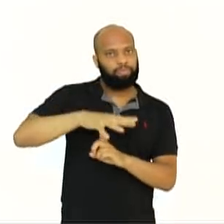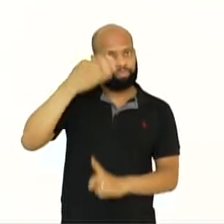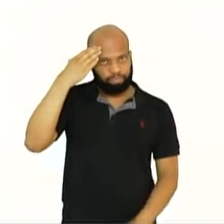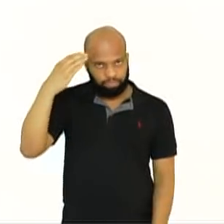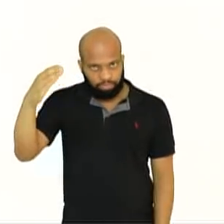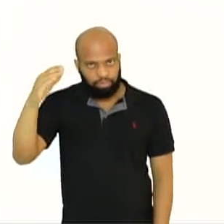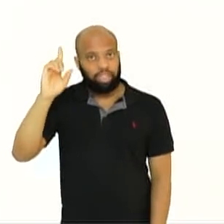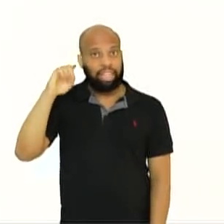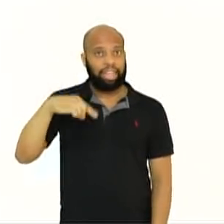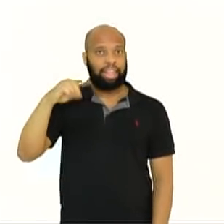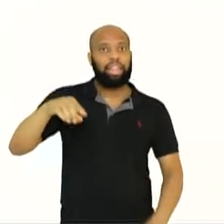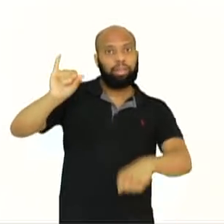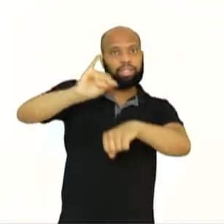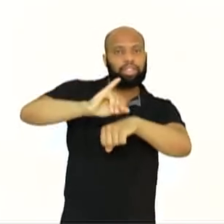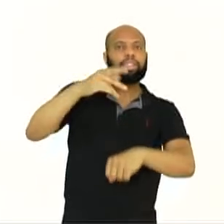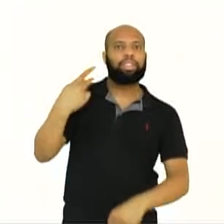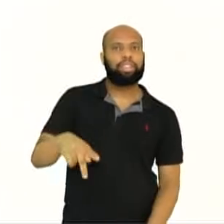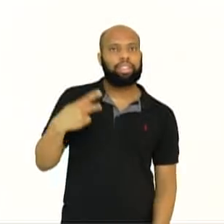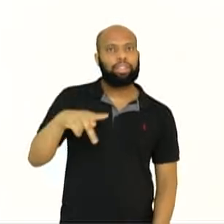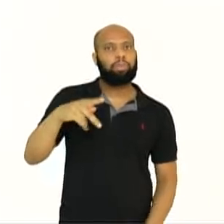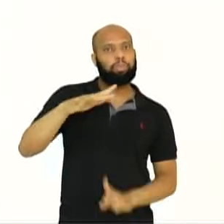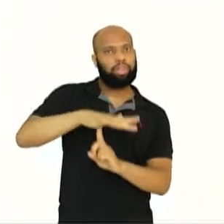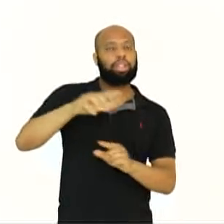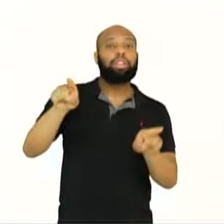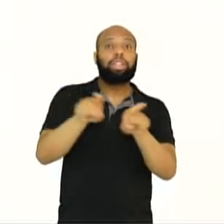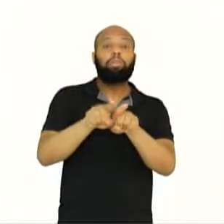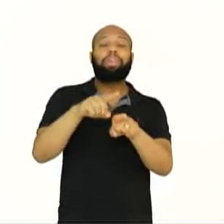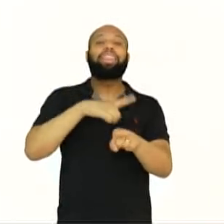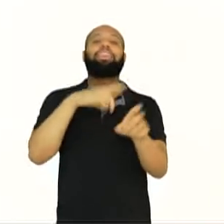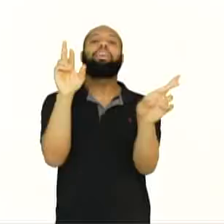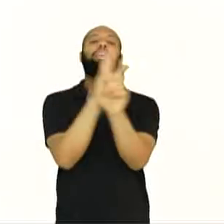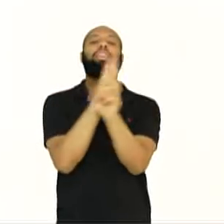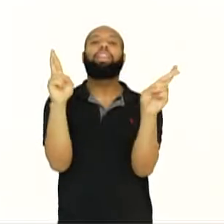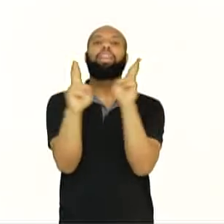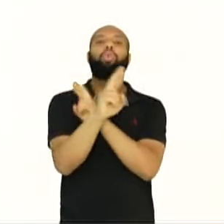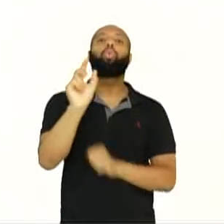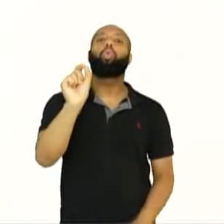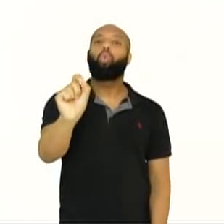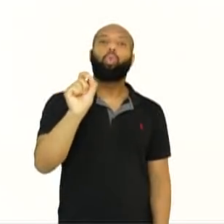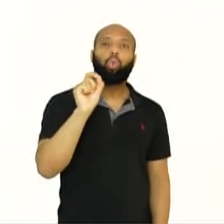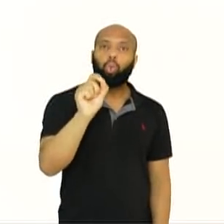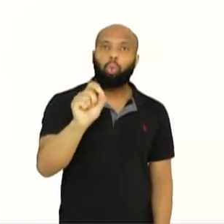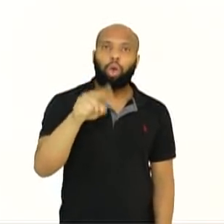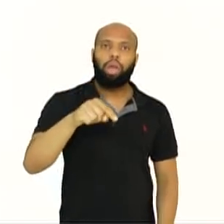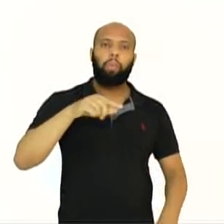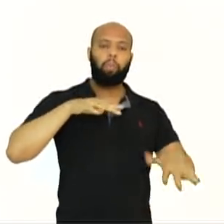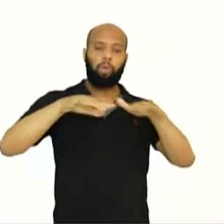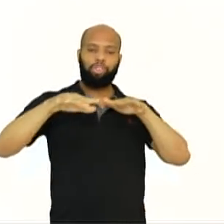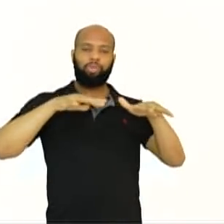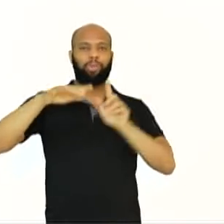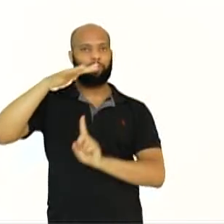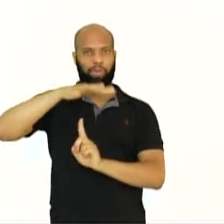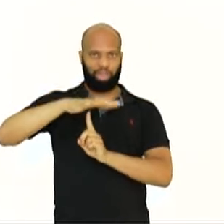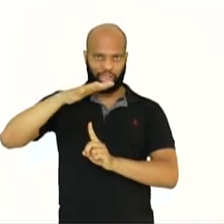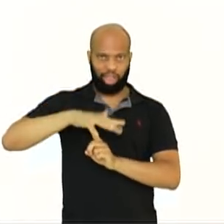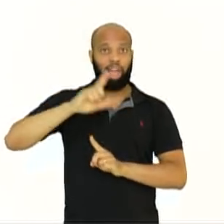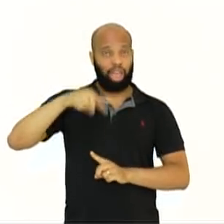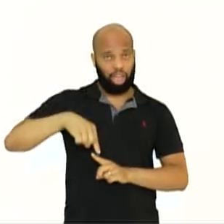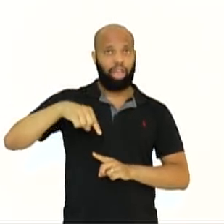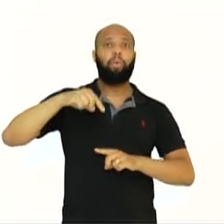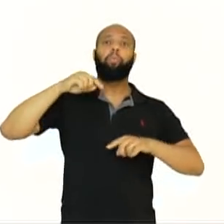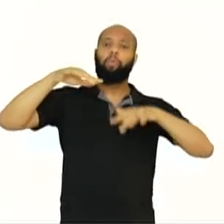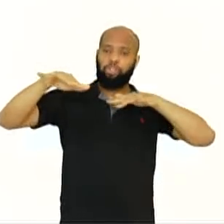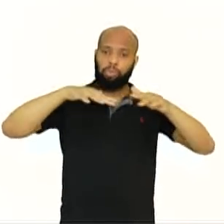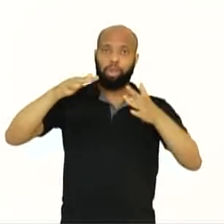a história da capital do Paraná, e inclusive relacionado também ao chamado movimento paranista, que foi um movimento